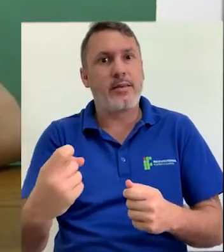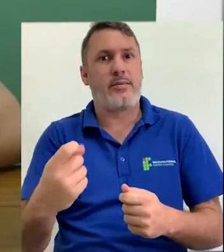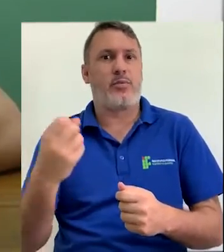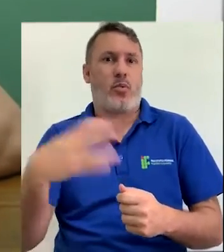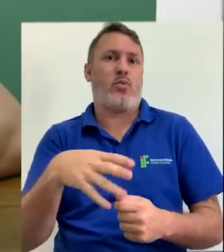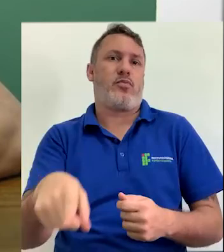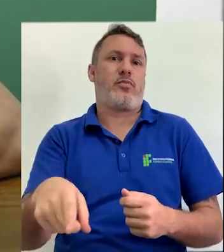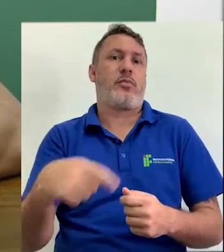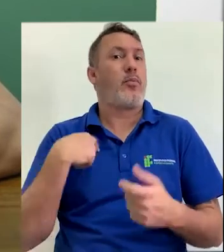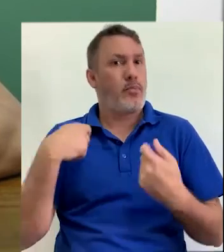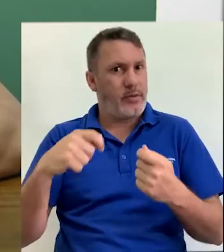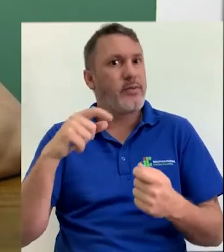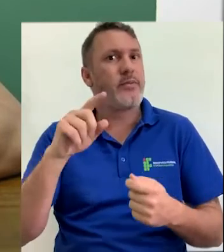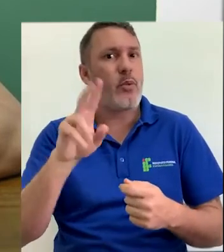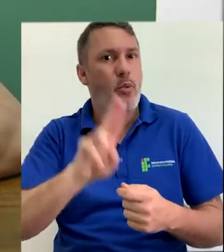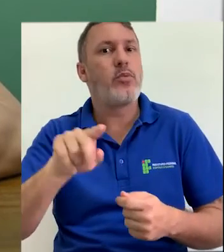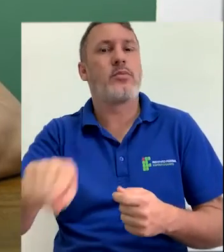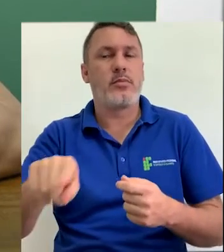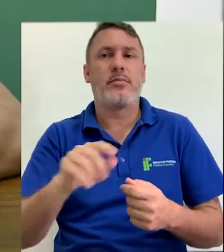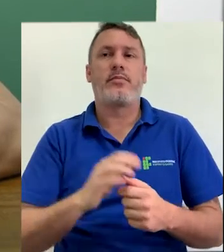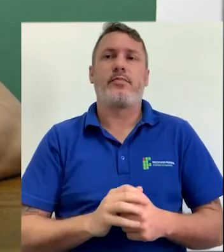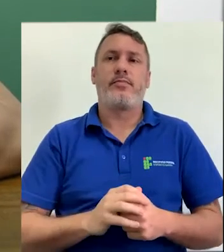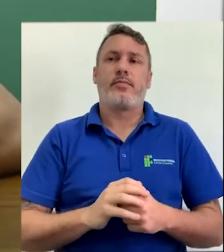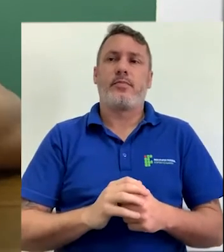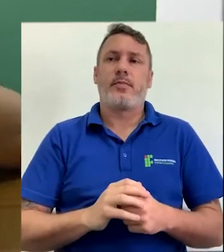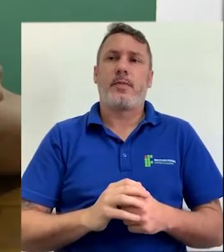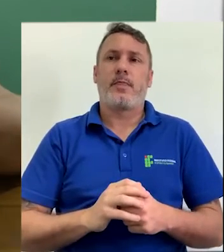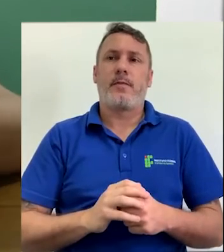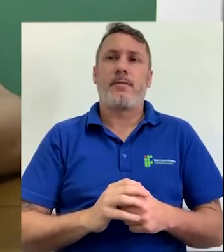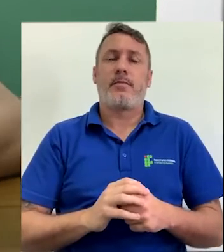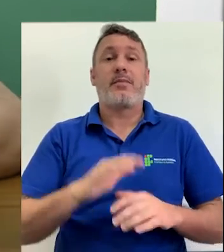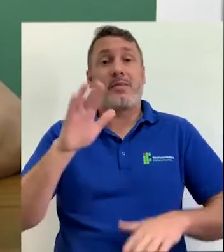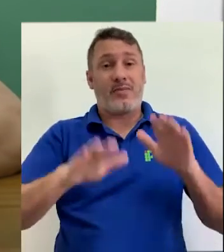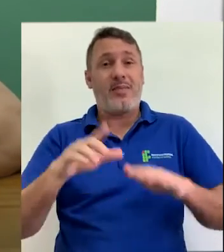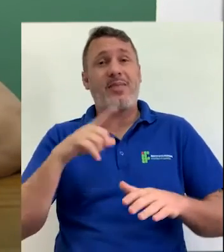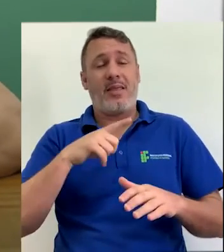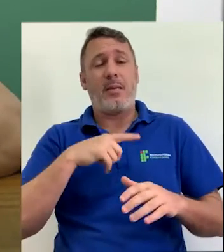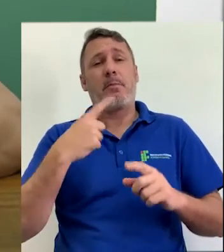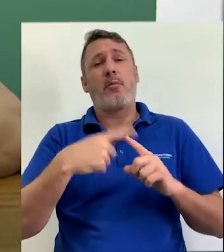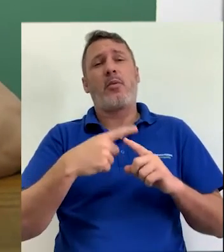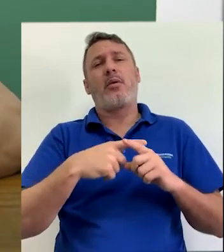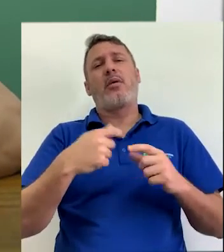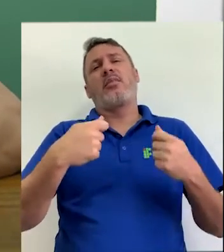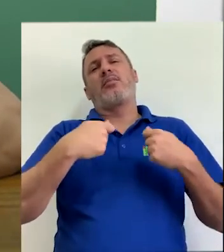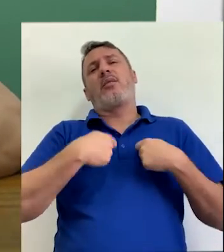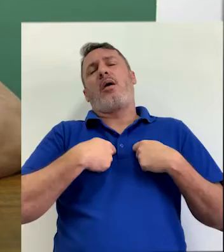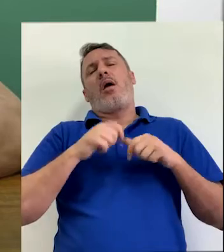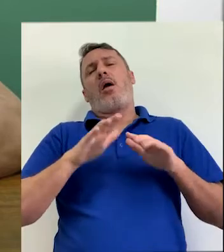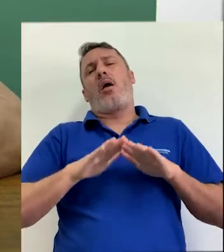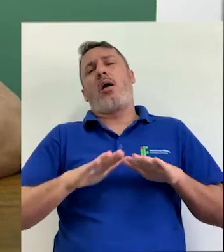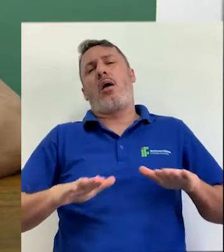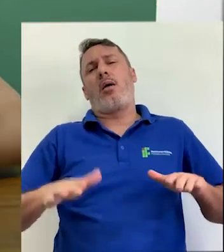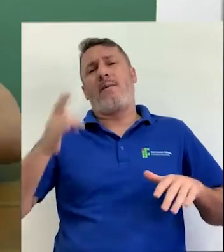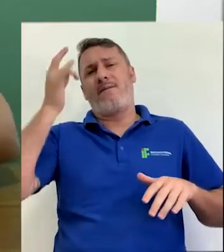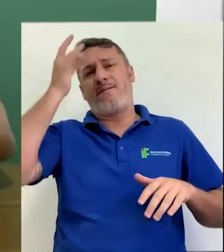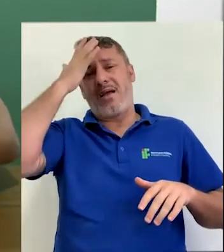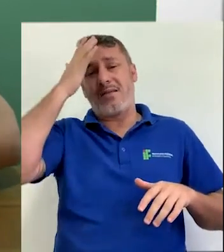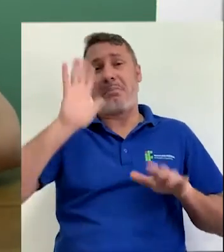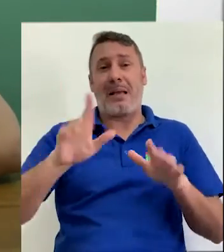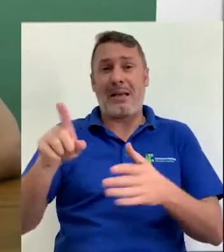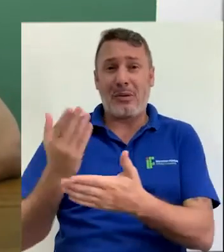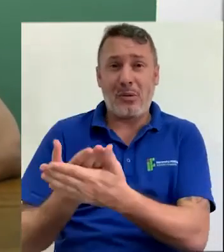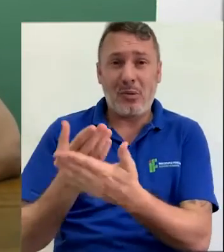Muitas vezes é difícil a gente sair da zona de conforto ou aprender uma